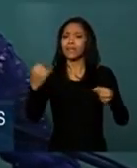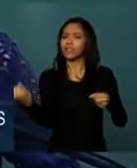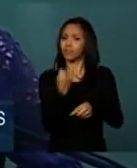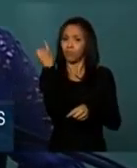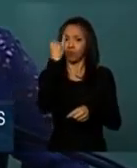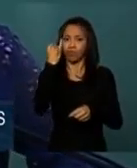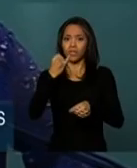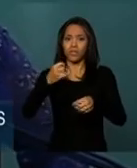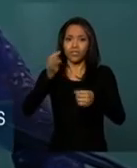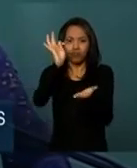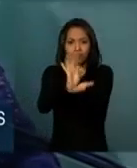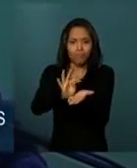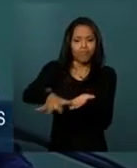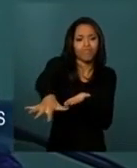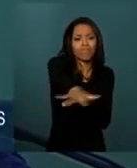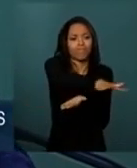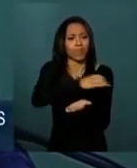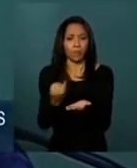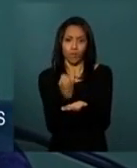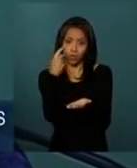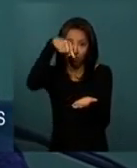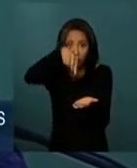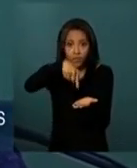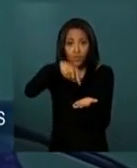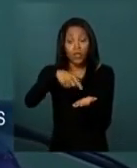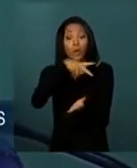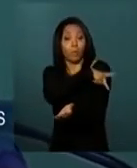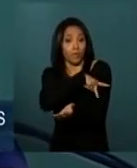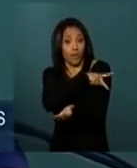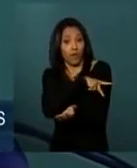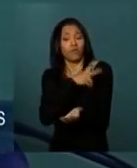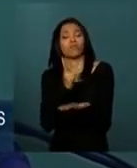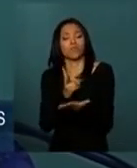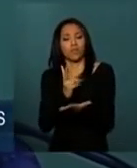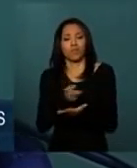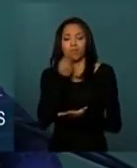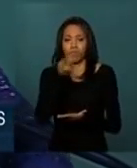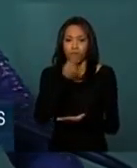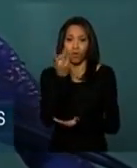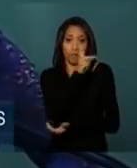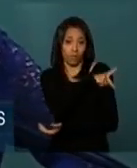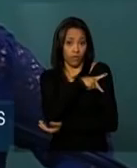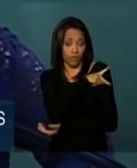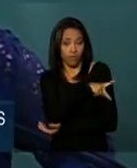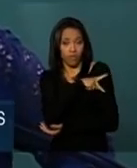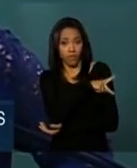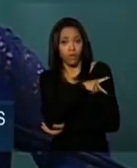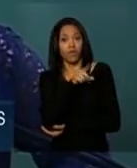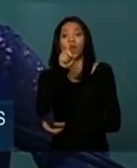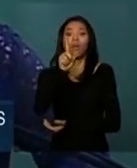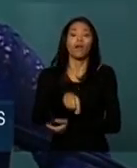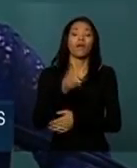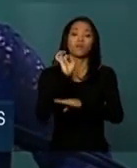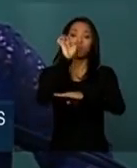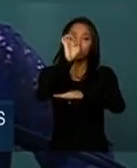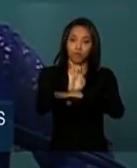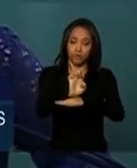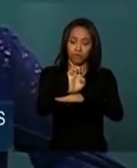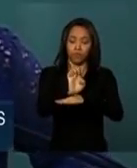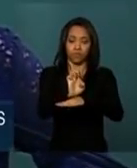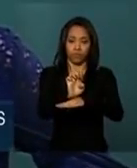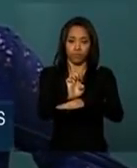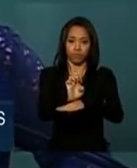região. O Piauí, eu vivo dizendo, o Piauí é um estado